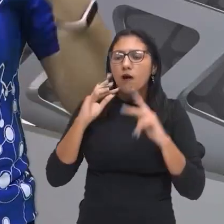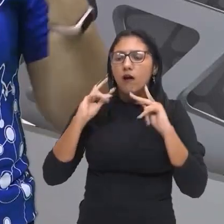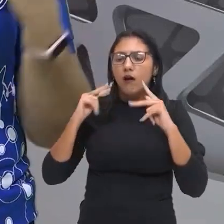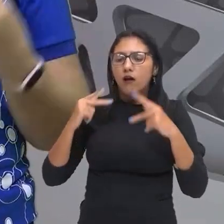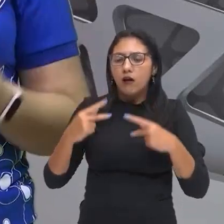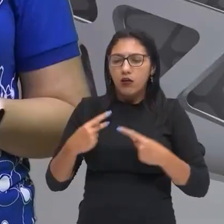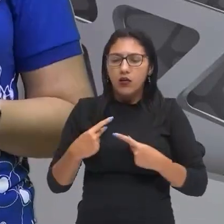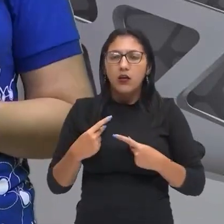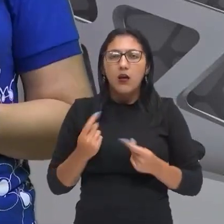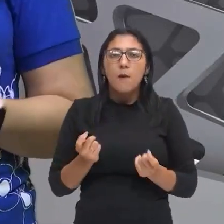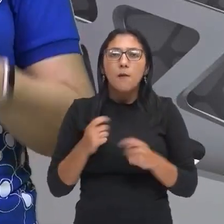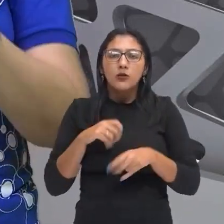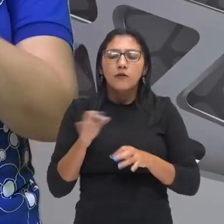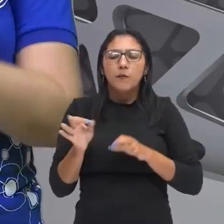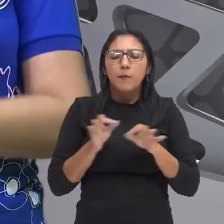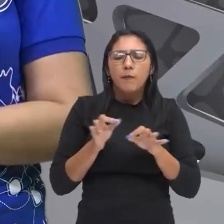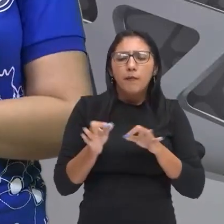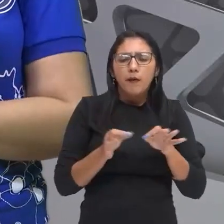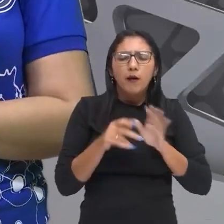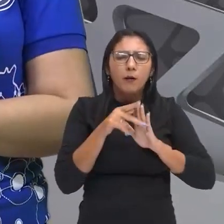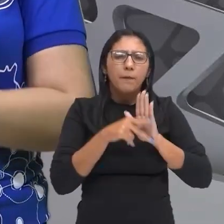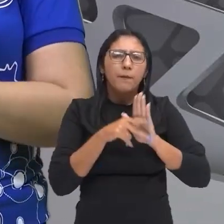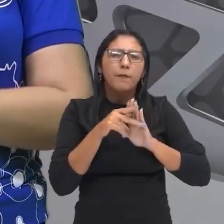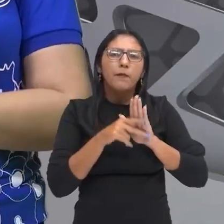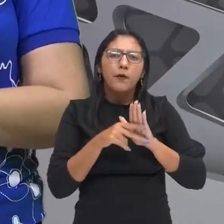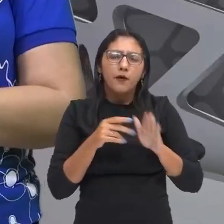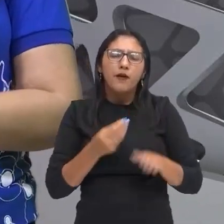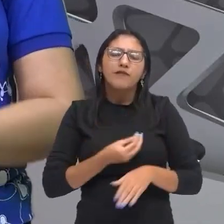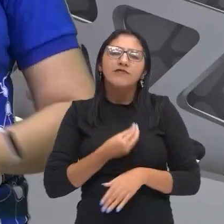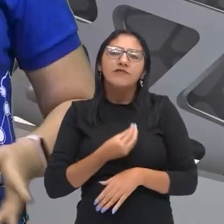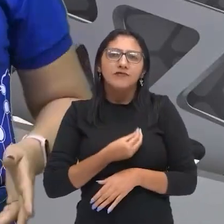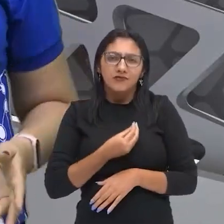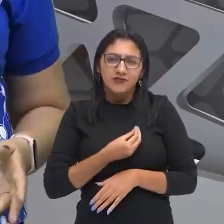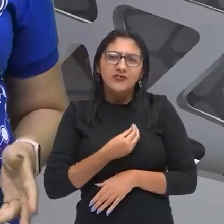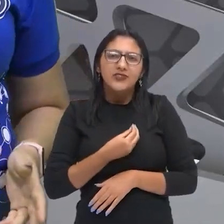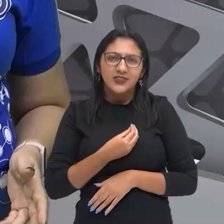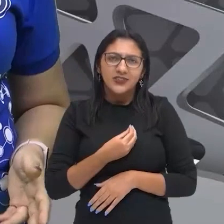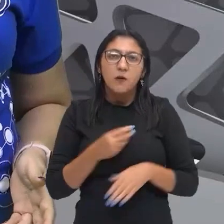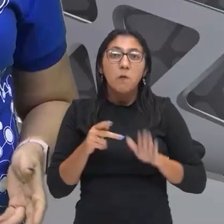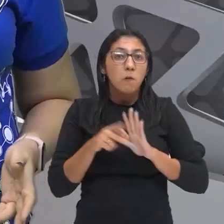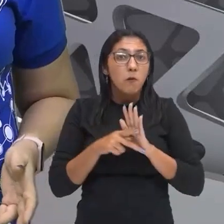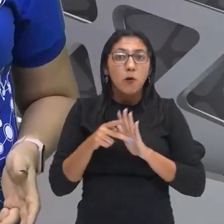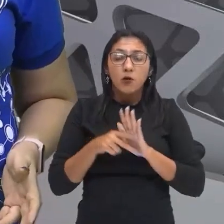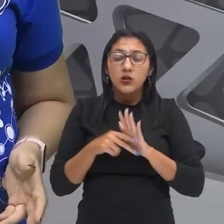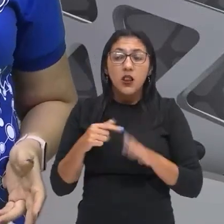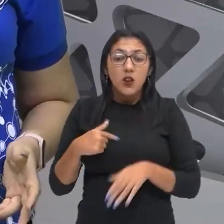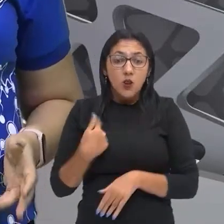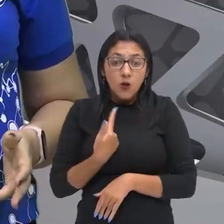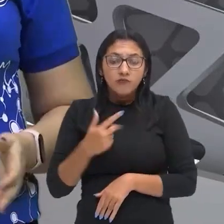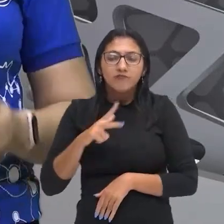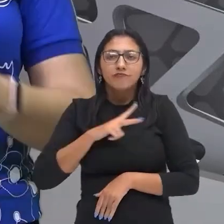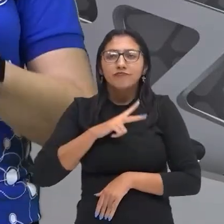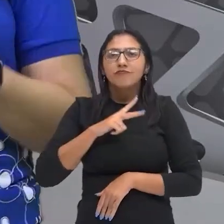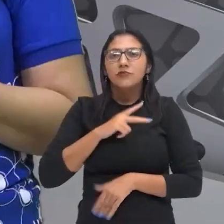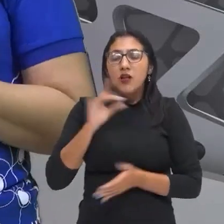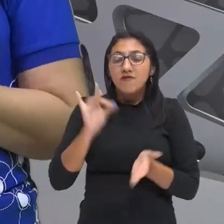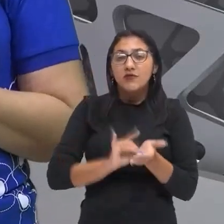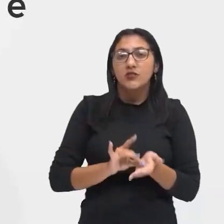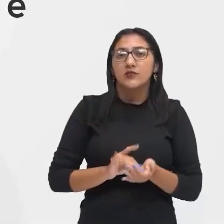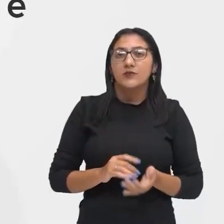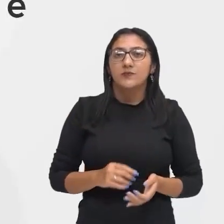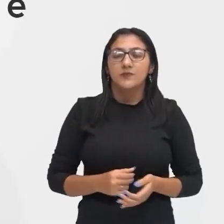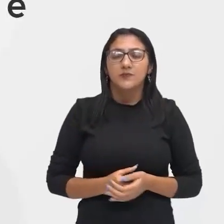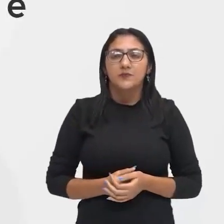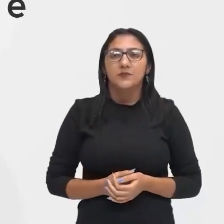elaborar um projeto de vida eficiente, um projeto de vida pautado no real. Vamos lá?